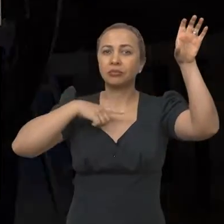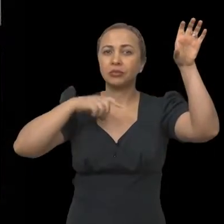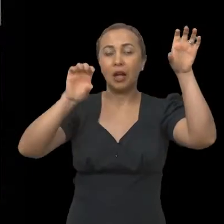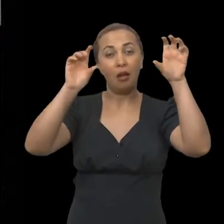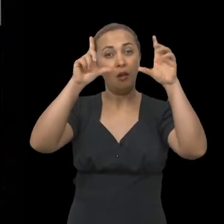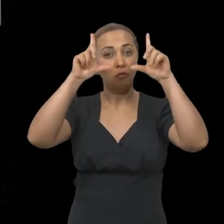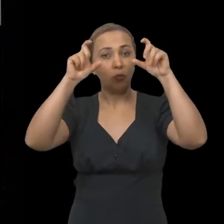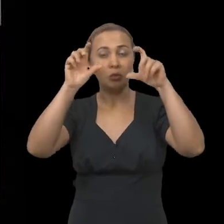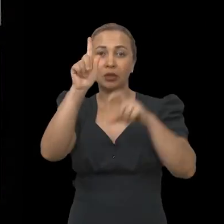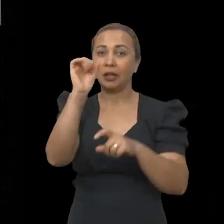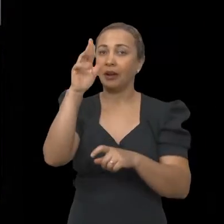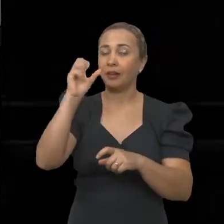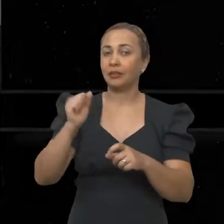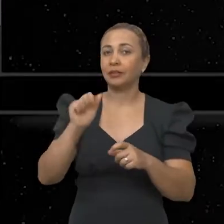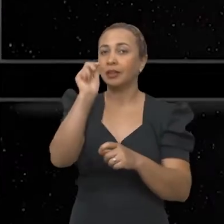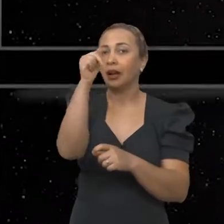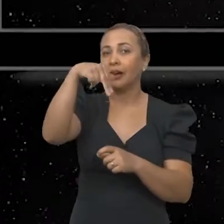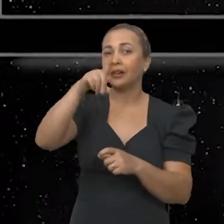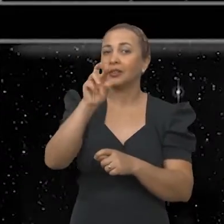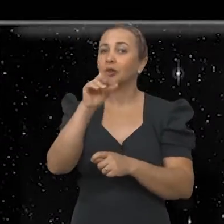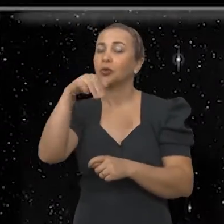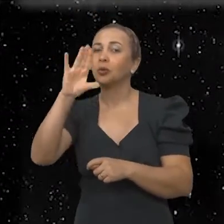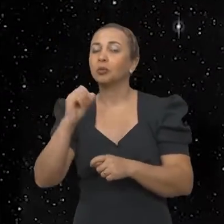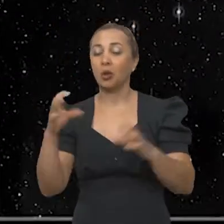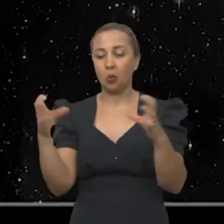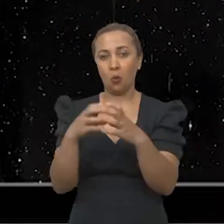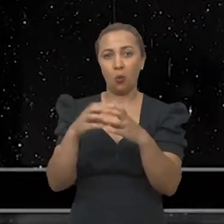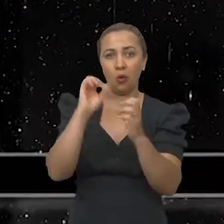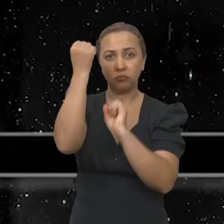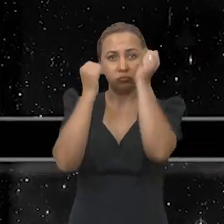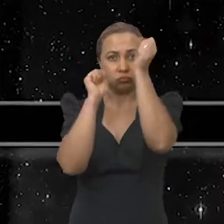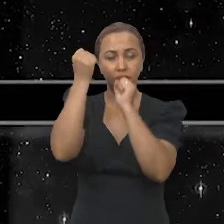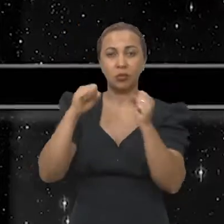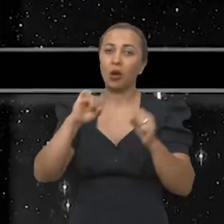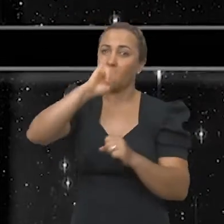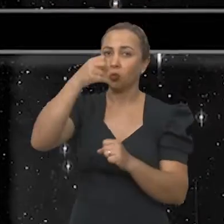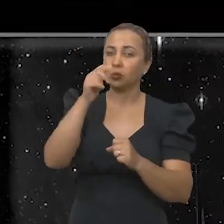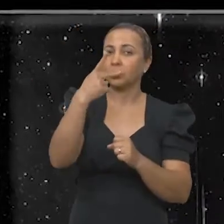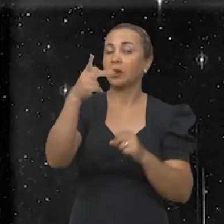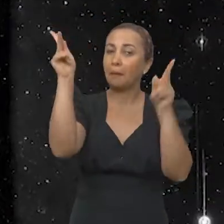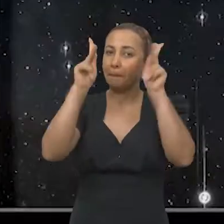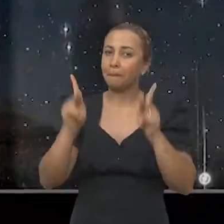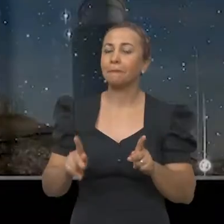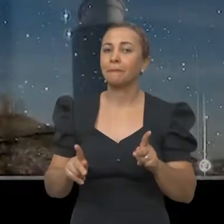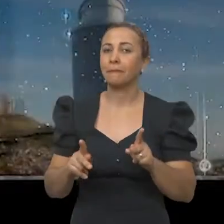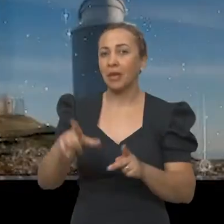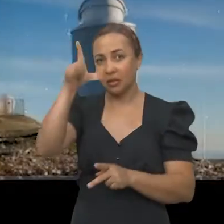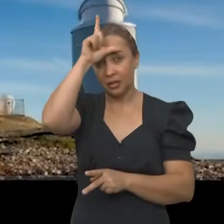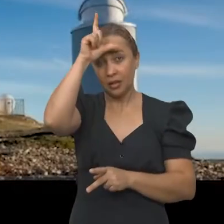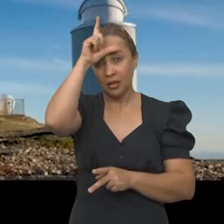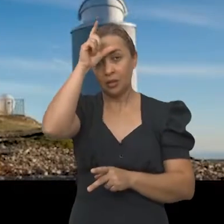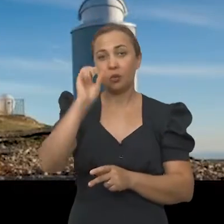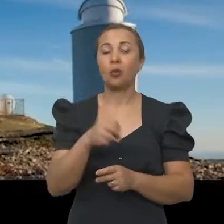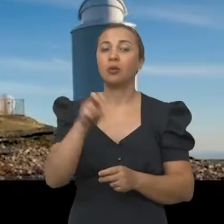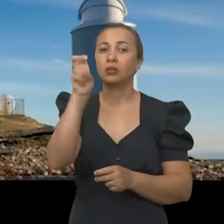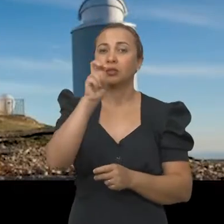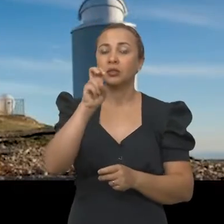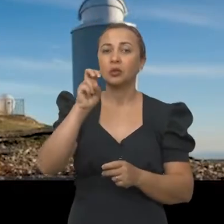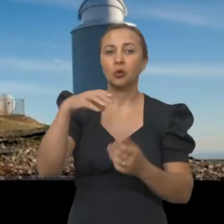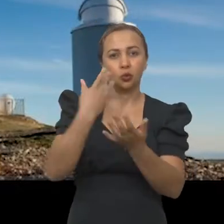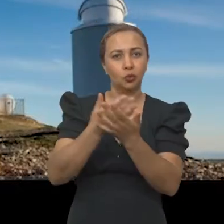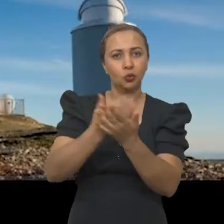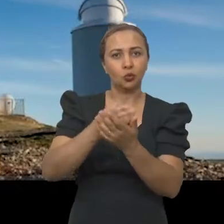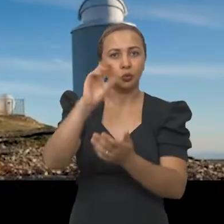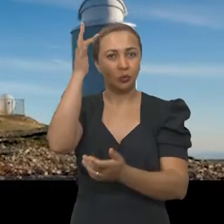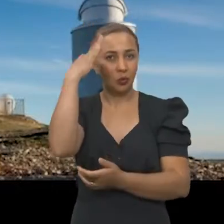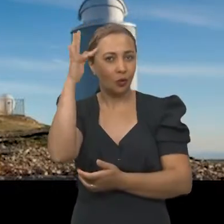da galáxia de Andrômeda. O equipamento pertence ao grupo de pesquisa JPAS, que é liderado pelo Centro de Estudos